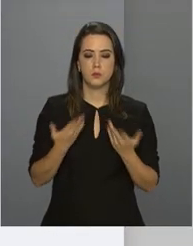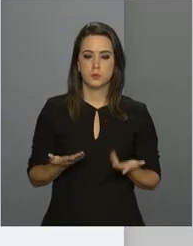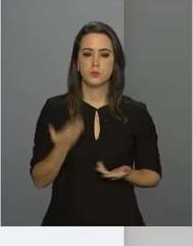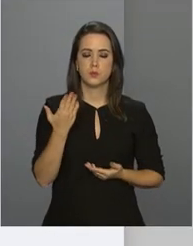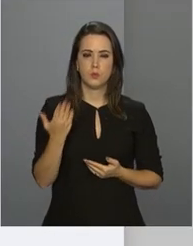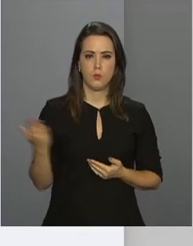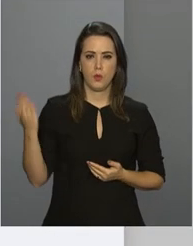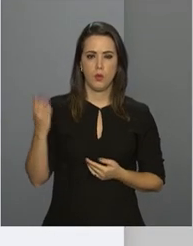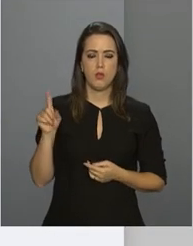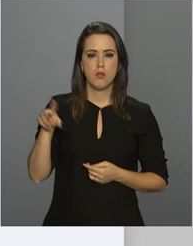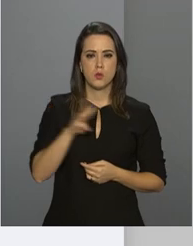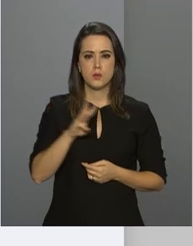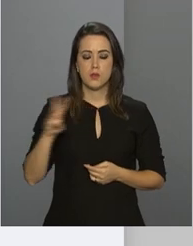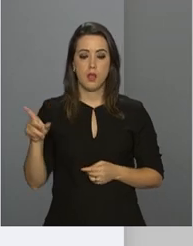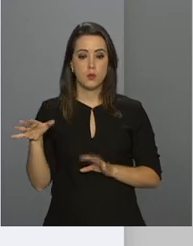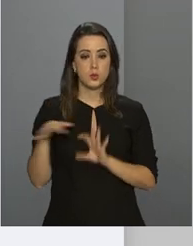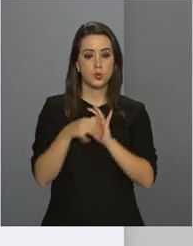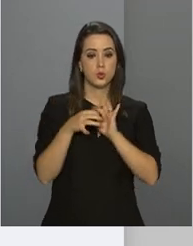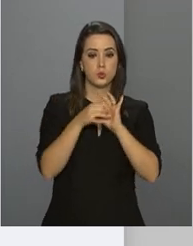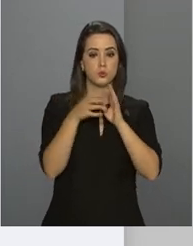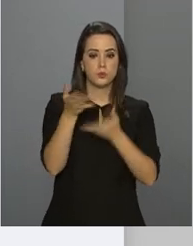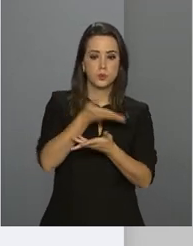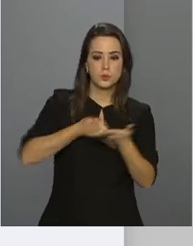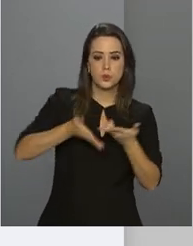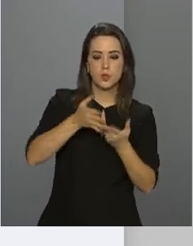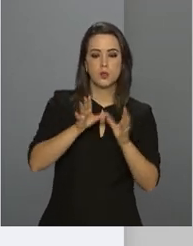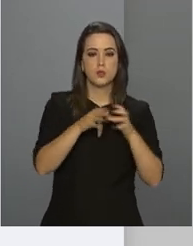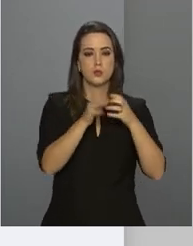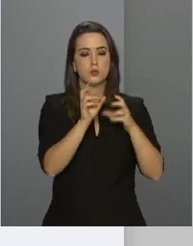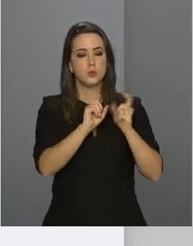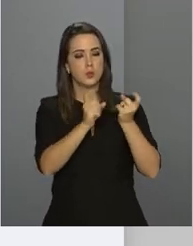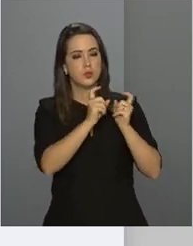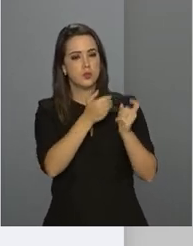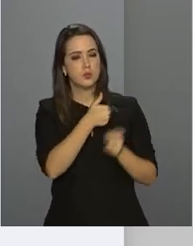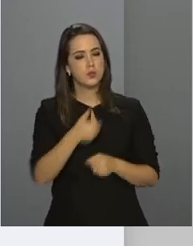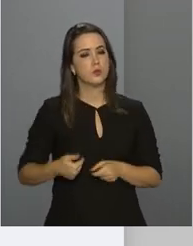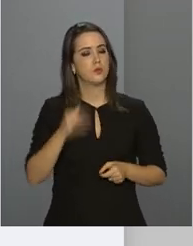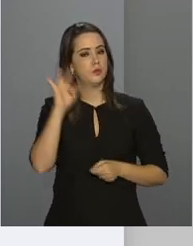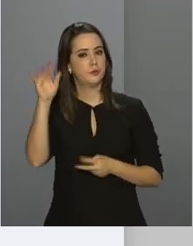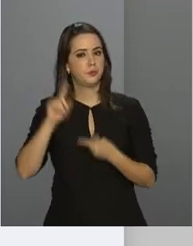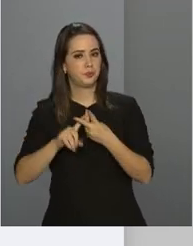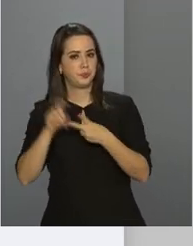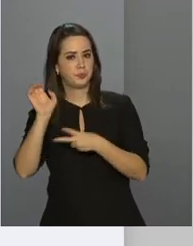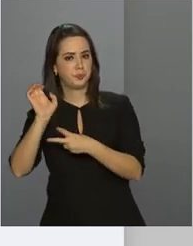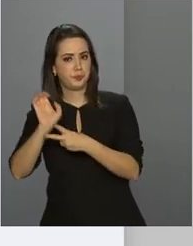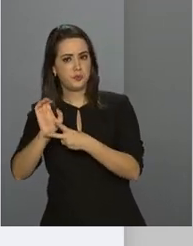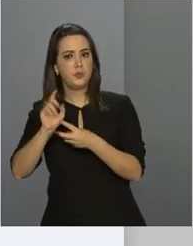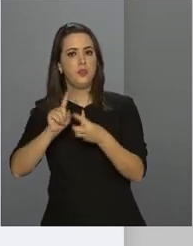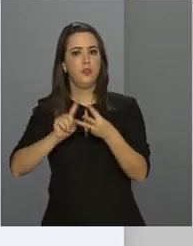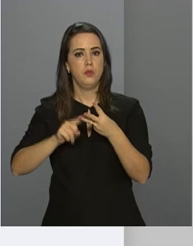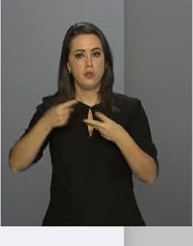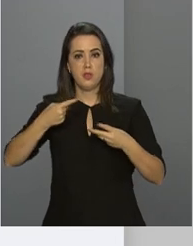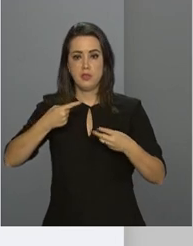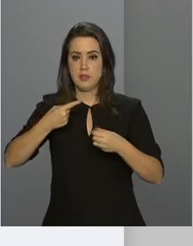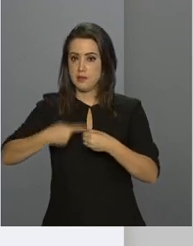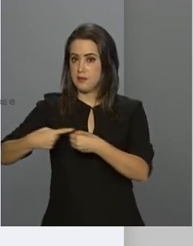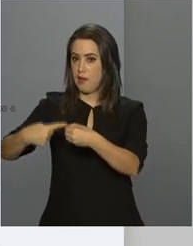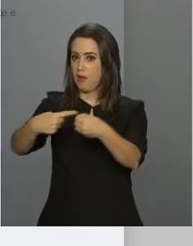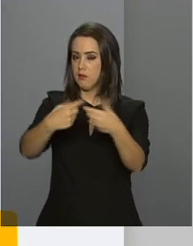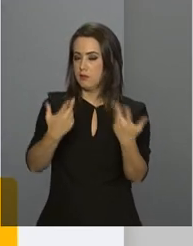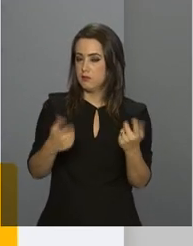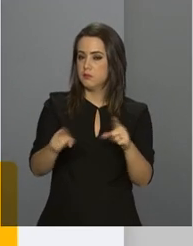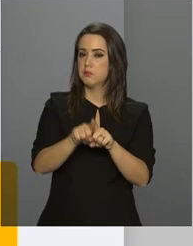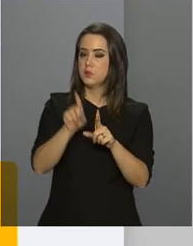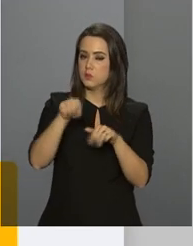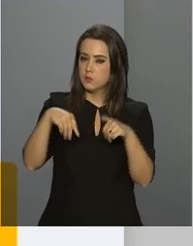vai integrar o fluxo de informações entre as administrações federal, estaduais e municipais e, com